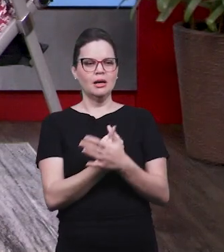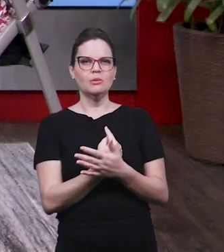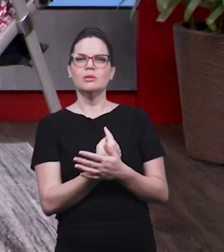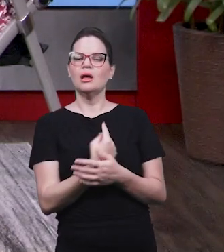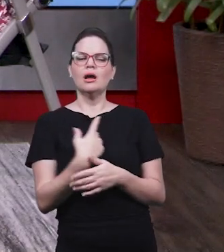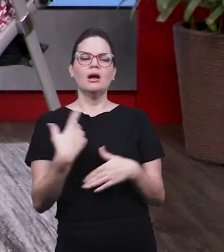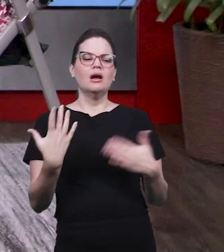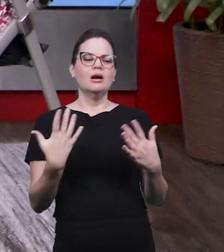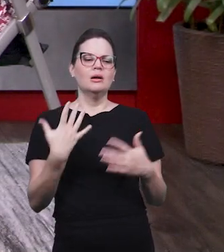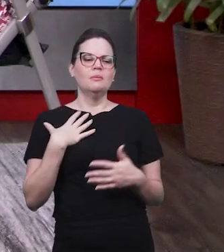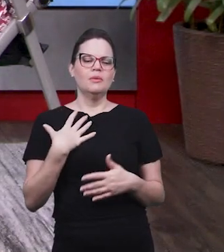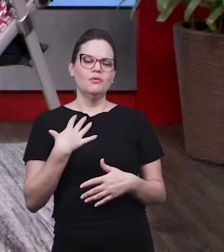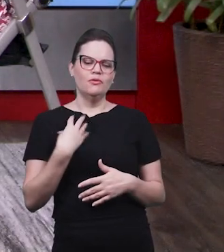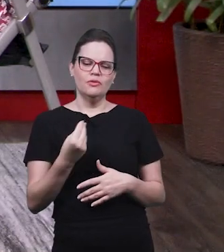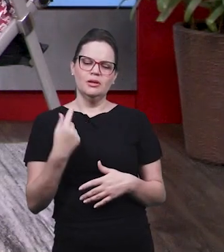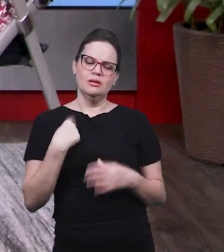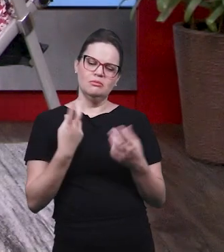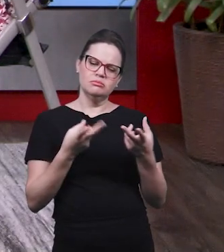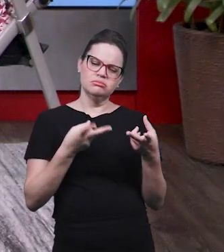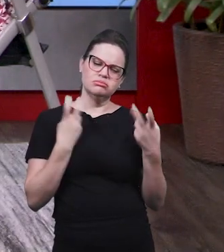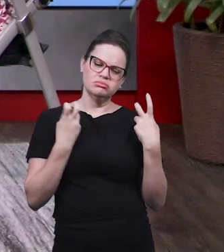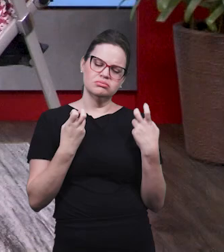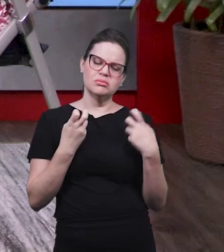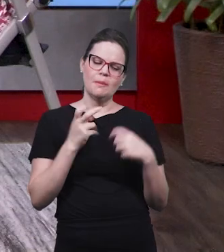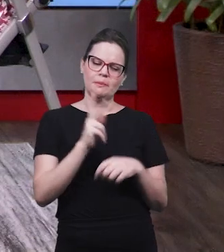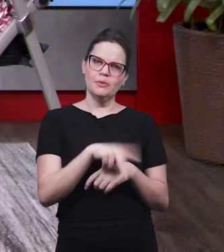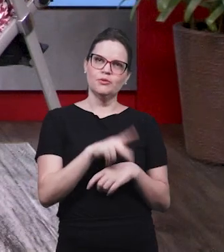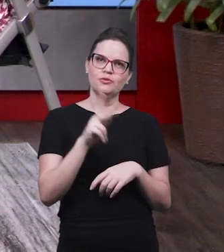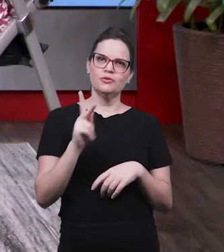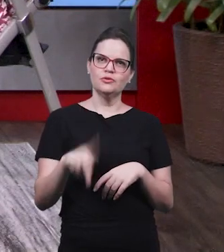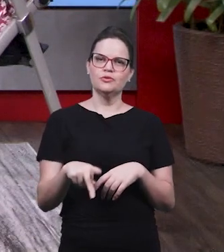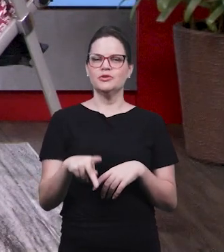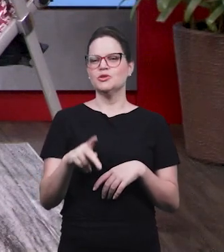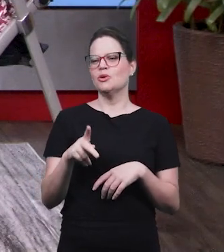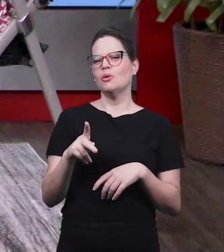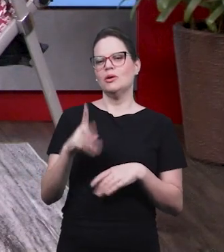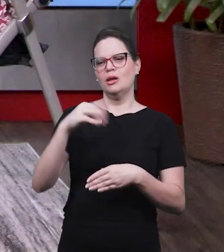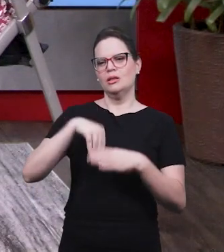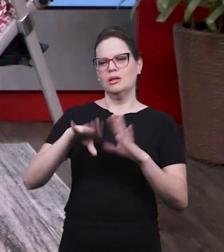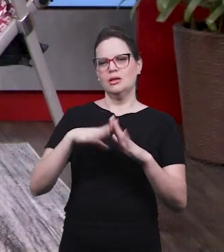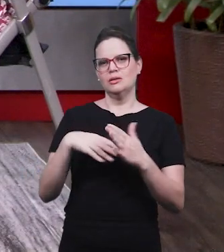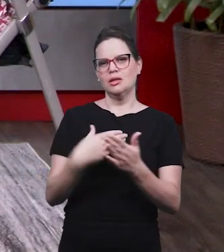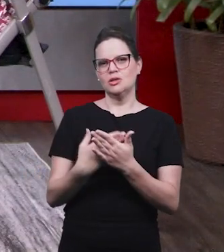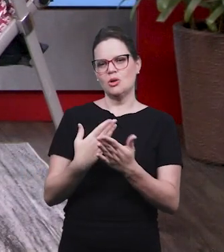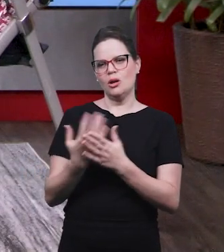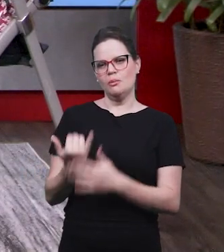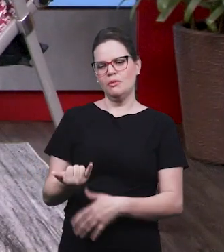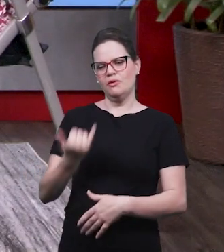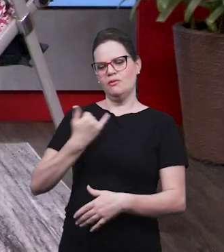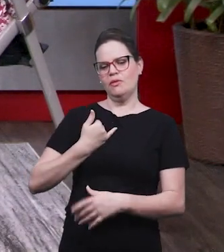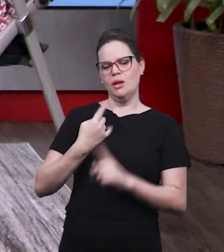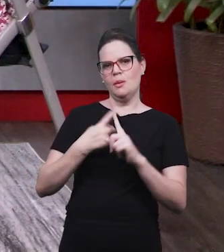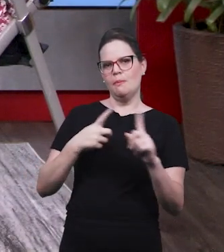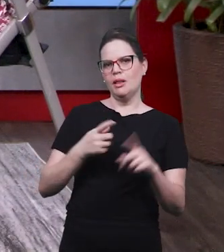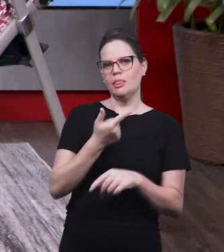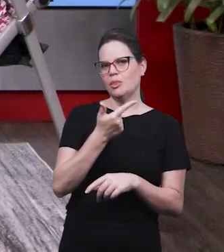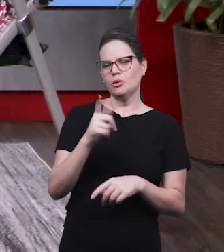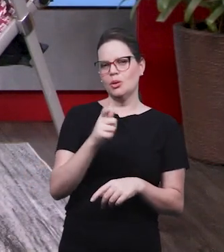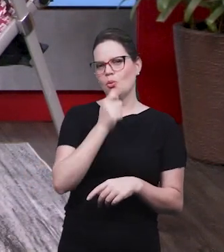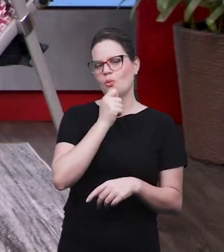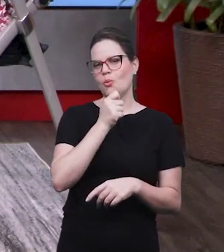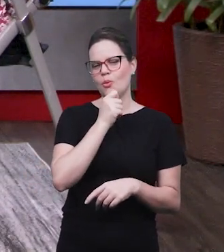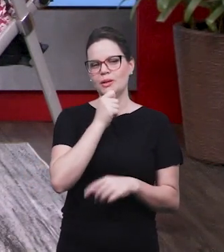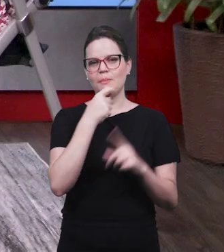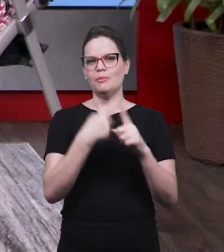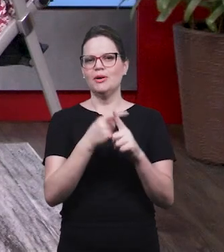filho, eu vejo, eu sinto as professoras, né, às vezes falam na escola, mas nós não temos ainda, porque não fizeram toda